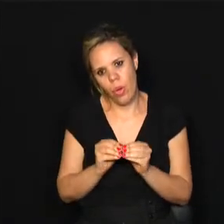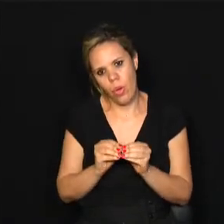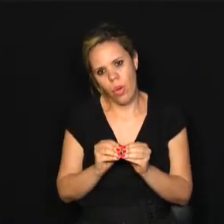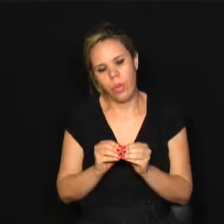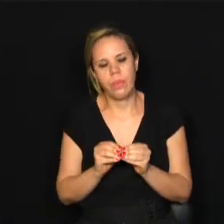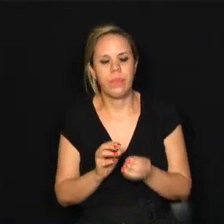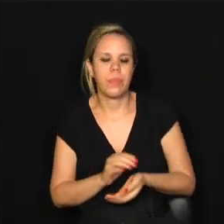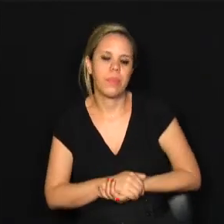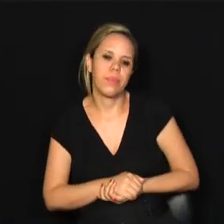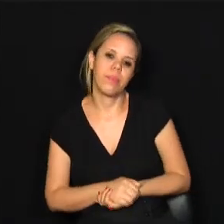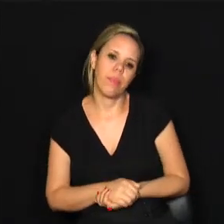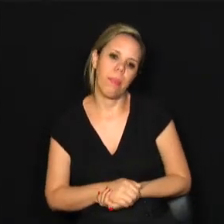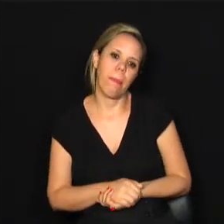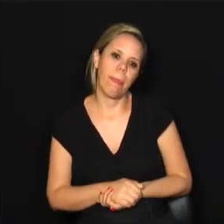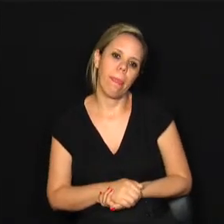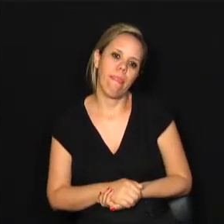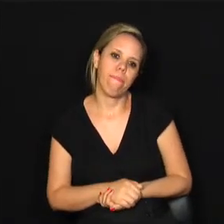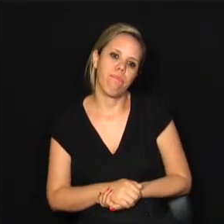aqui.